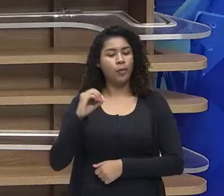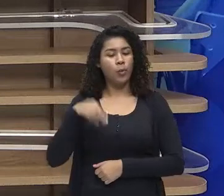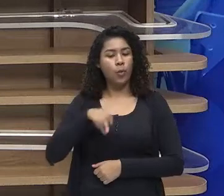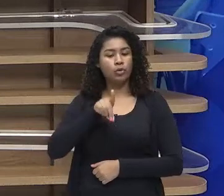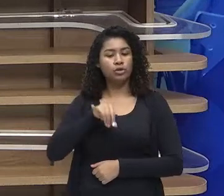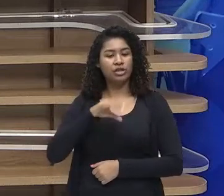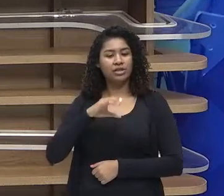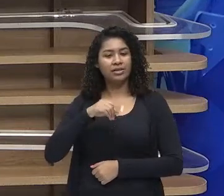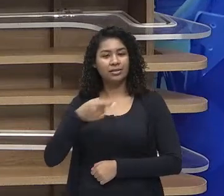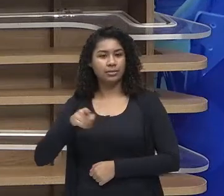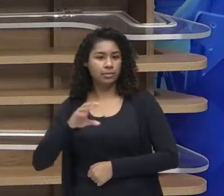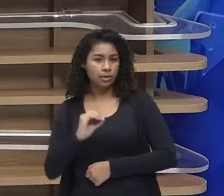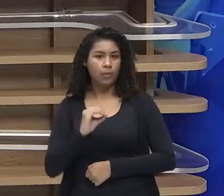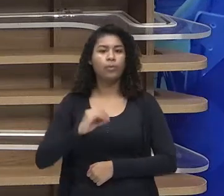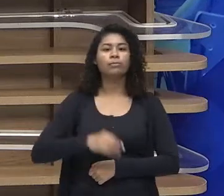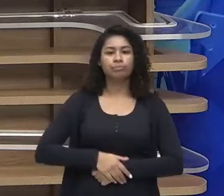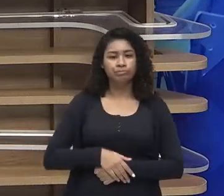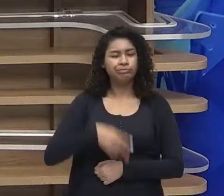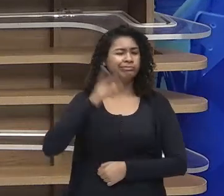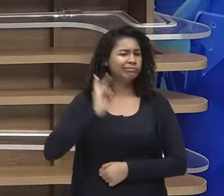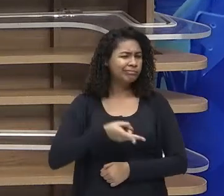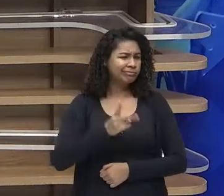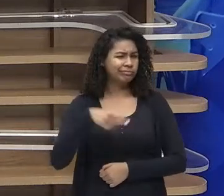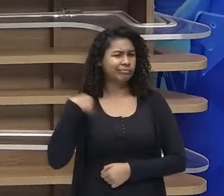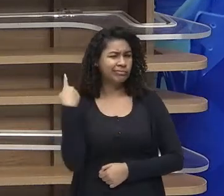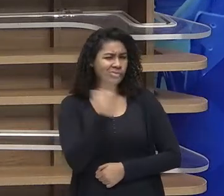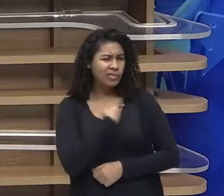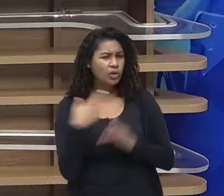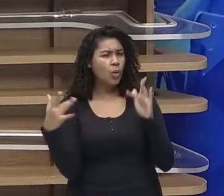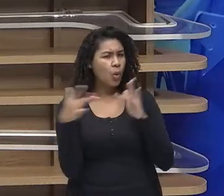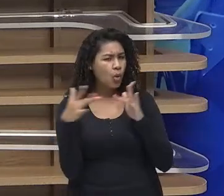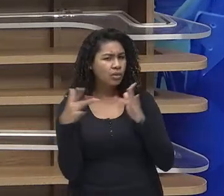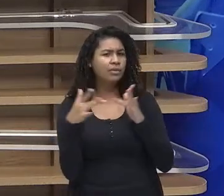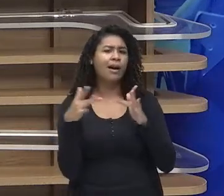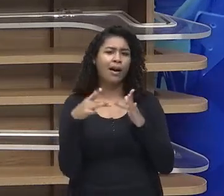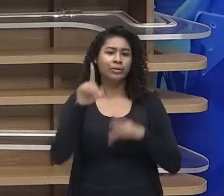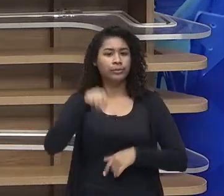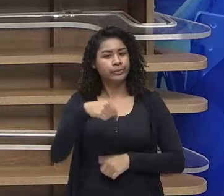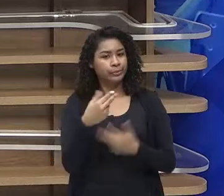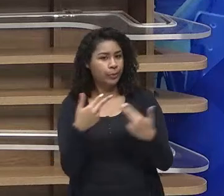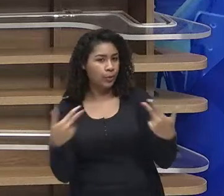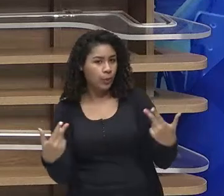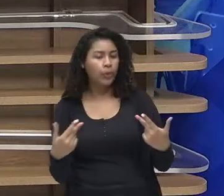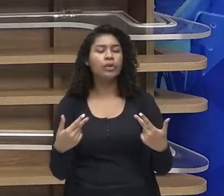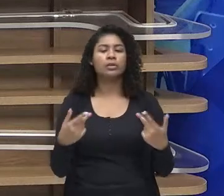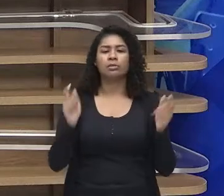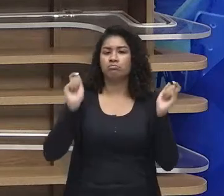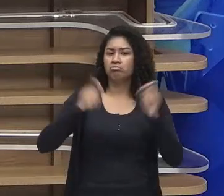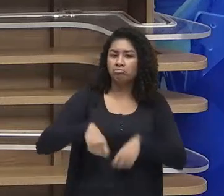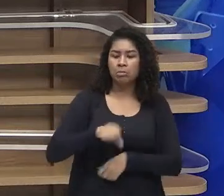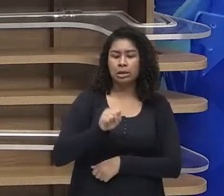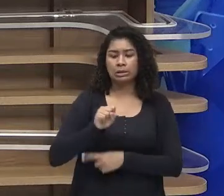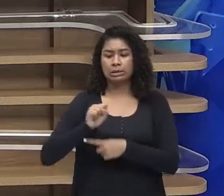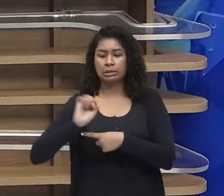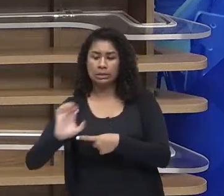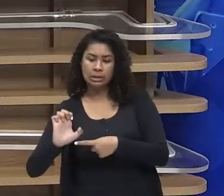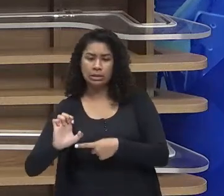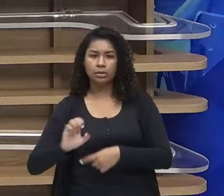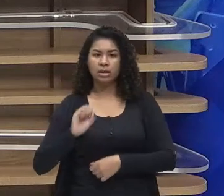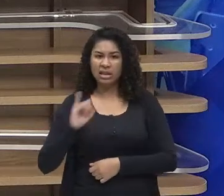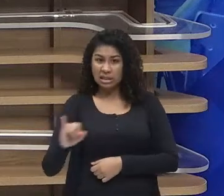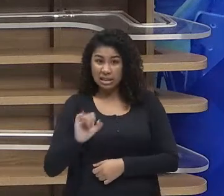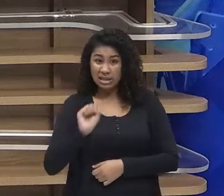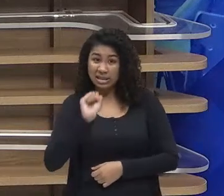nós estamos constantemente em contato com condições do nosso dia a dia. Seja com o se você